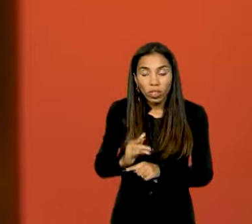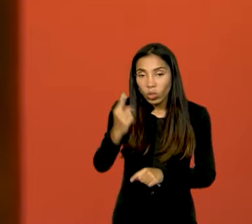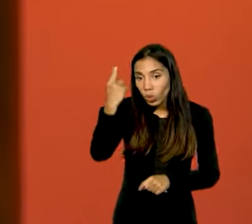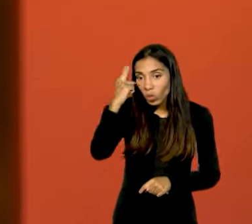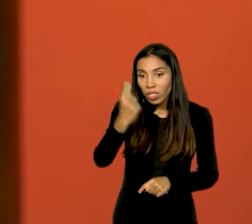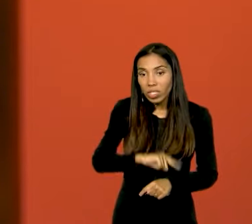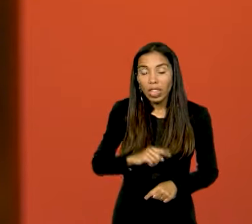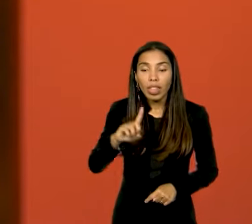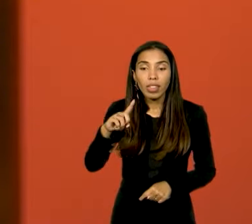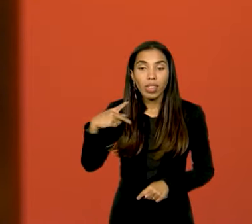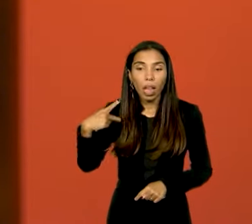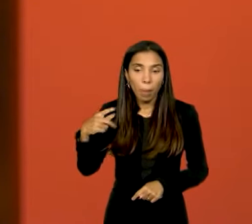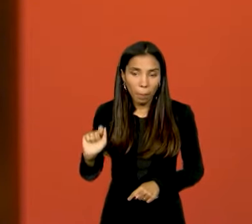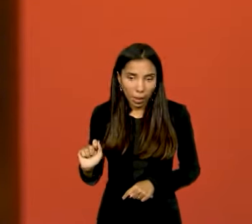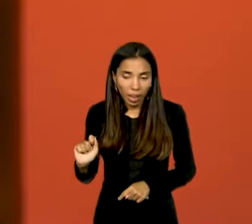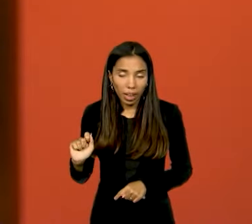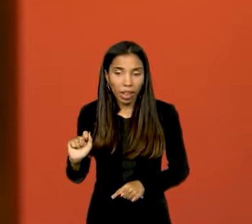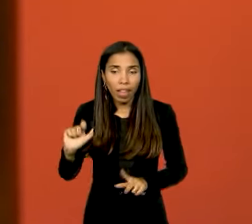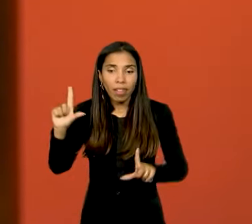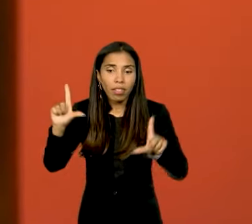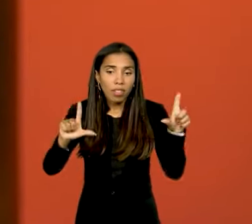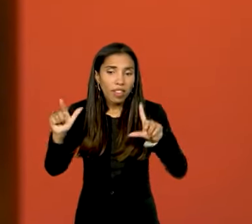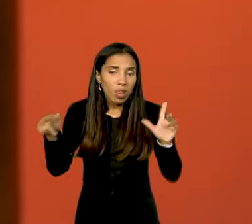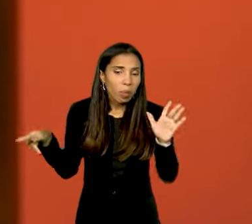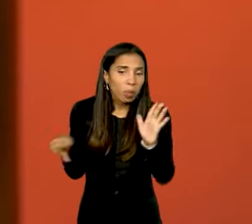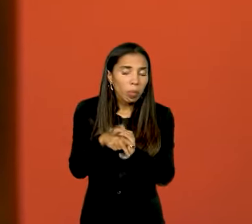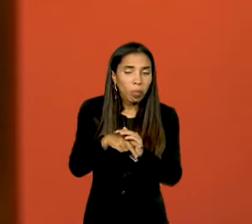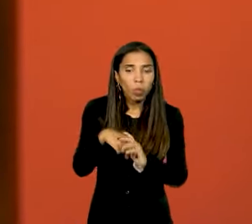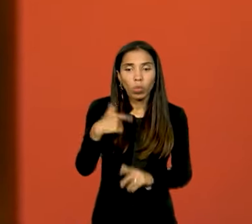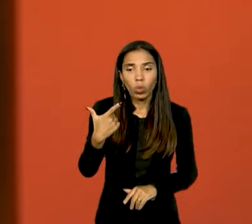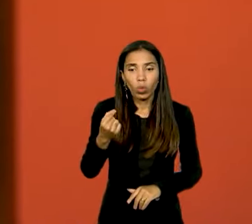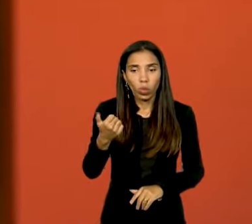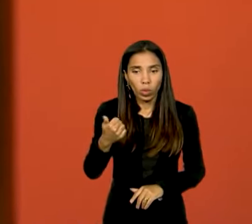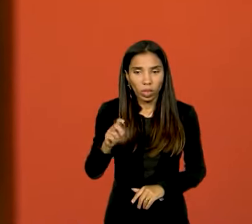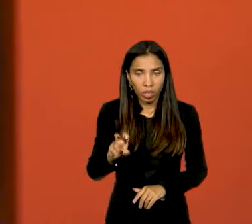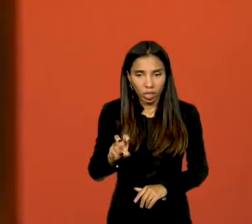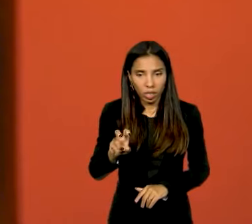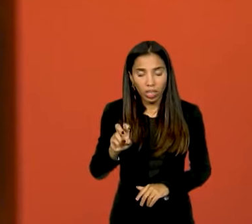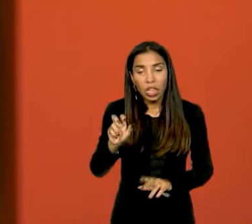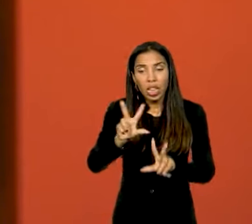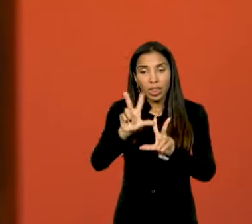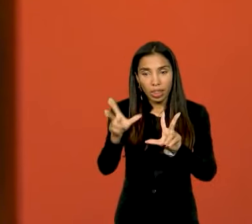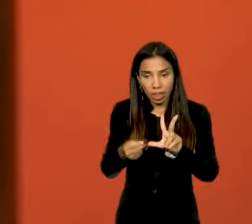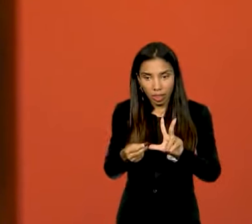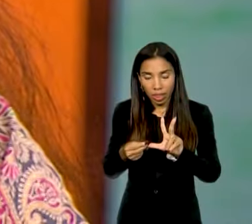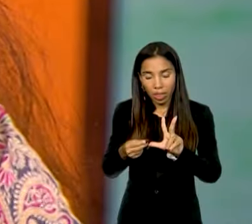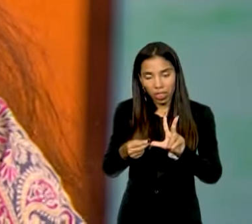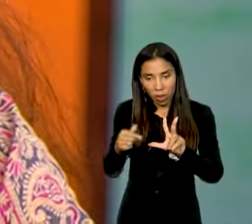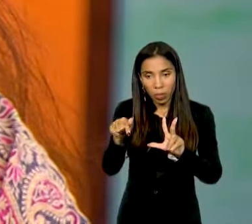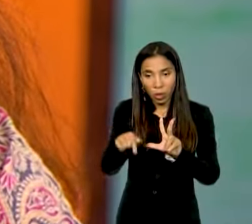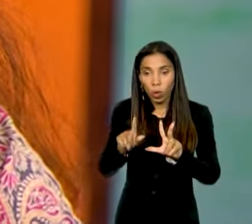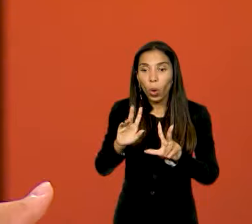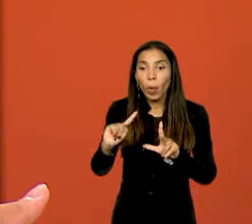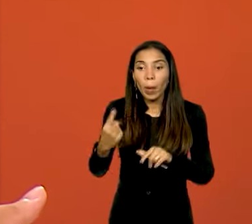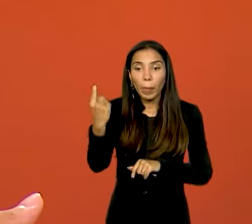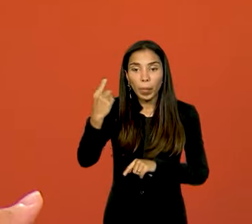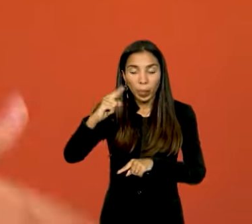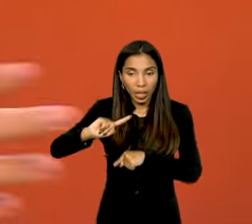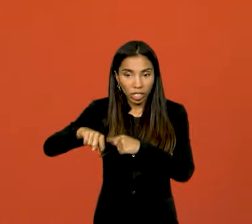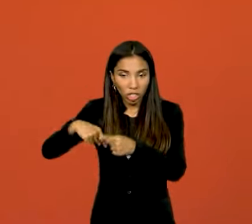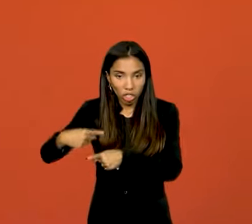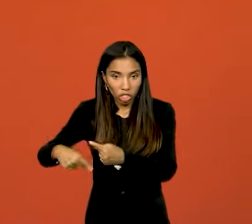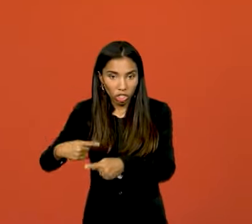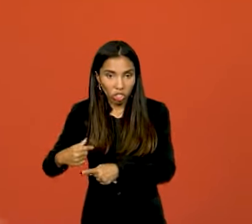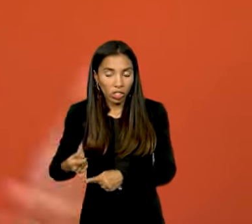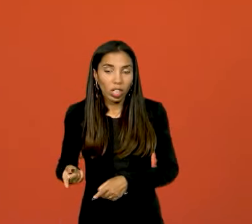porque DPA era um programa que até então era de TV fechada... Em 2015 estreou na TV Brasil, mas era a primeira geração que tinha